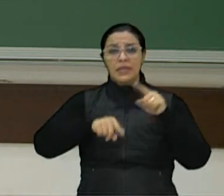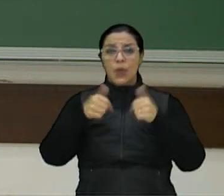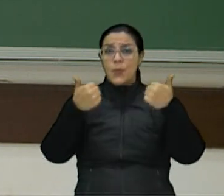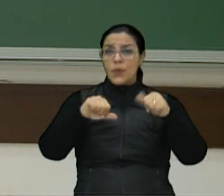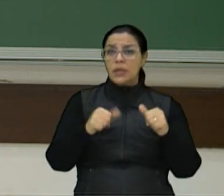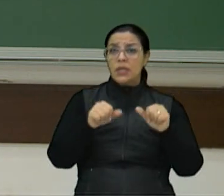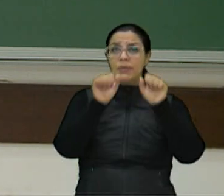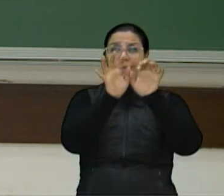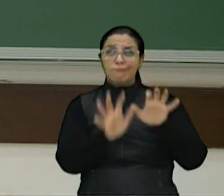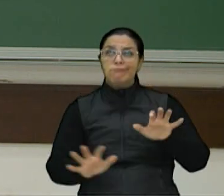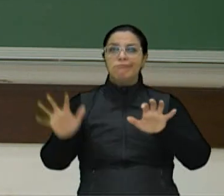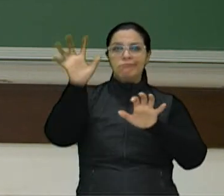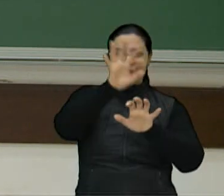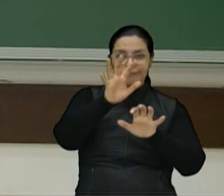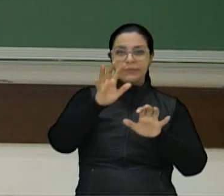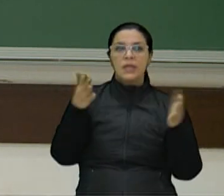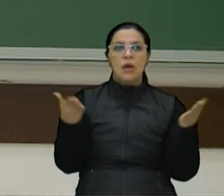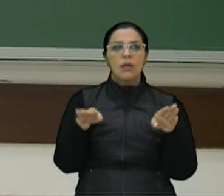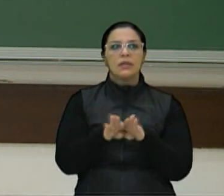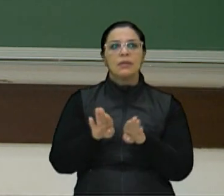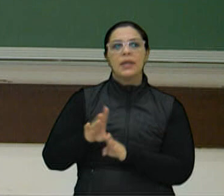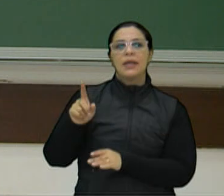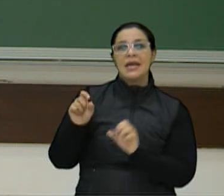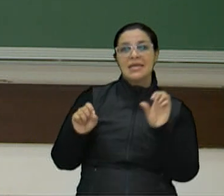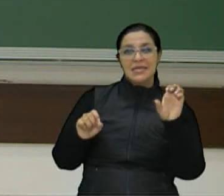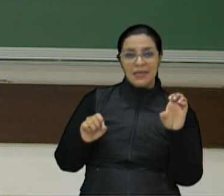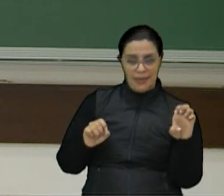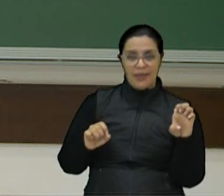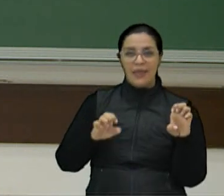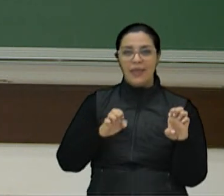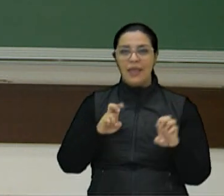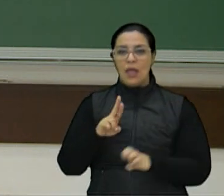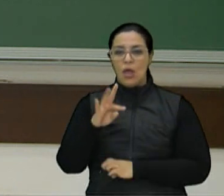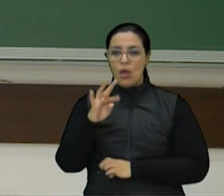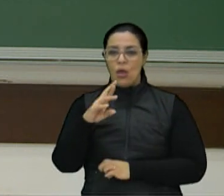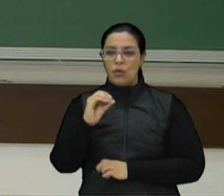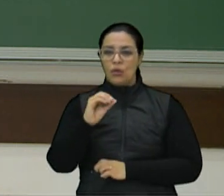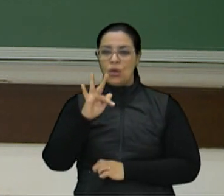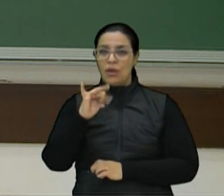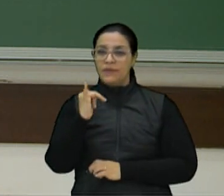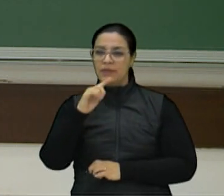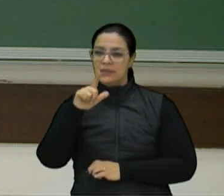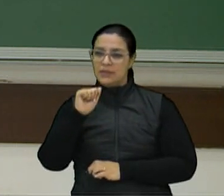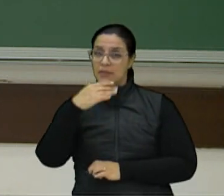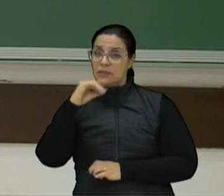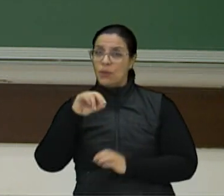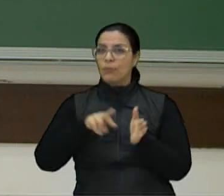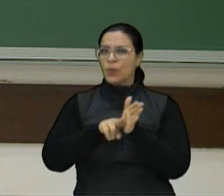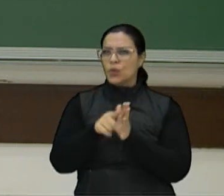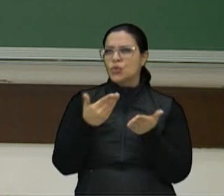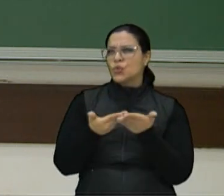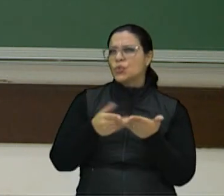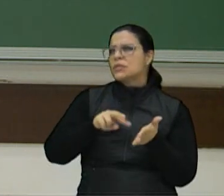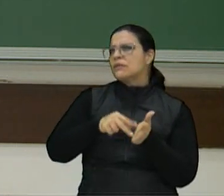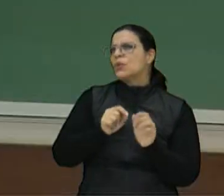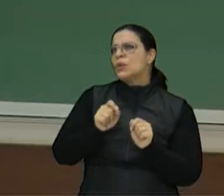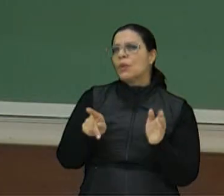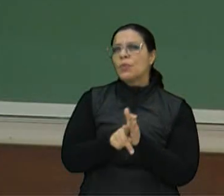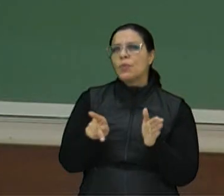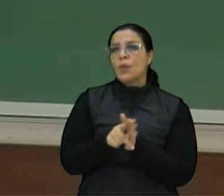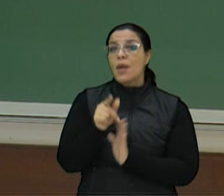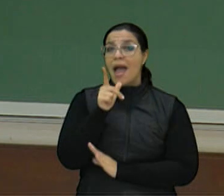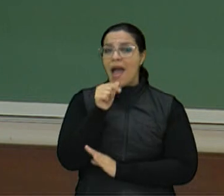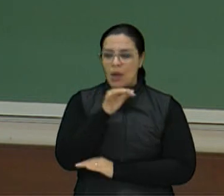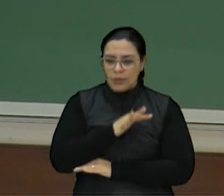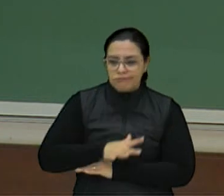químicos que tem na atmosfera. E eutrofização, vocês veem muito isso em biologia. O que é? Um lago,